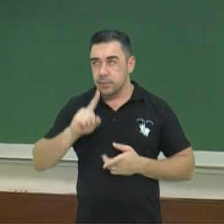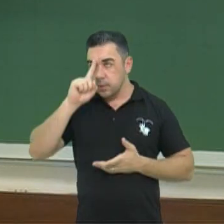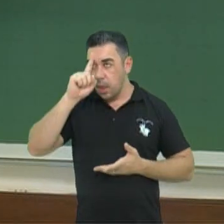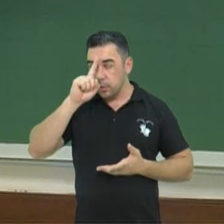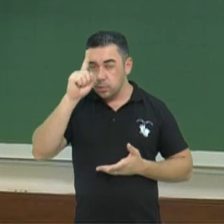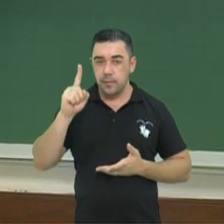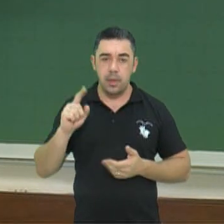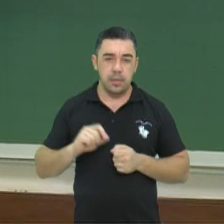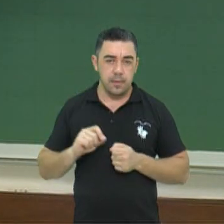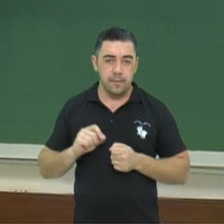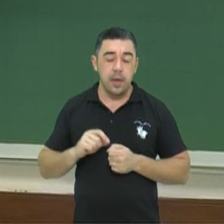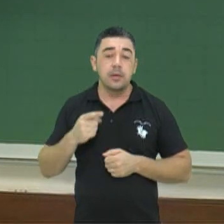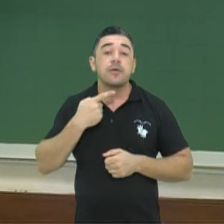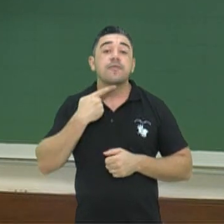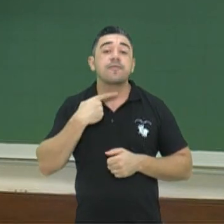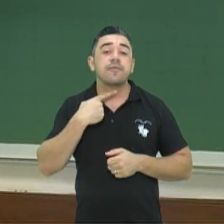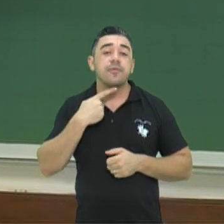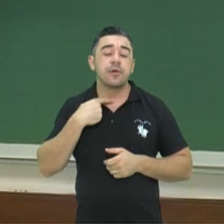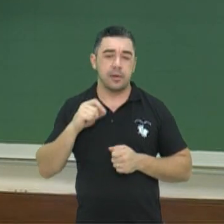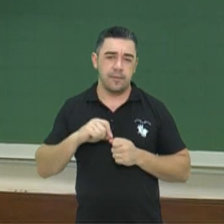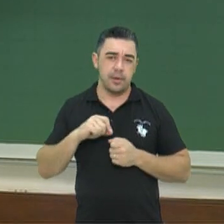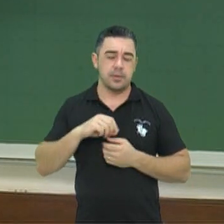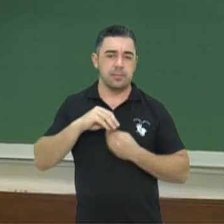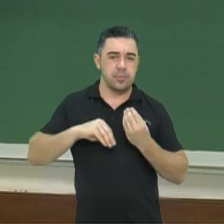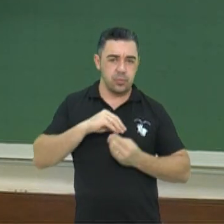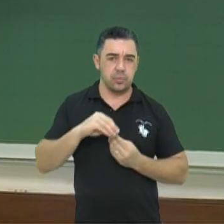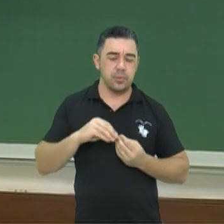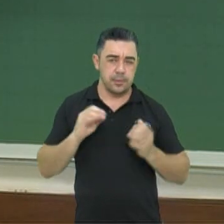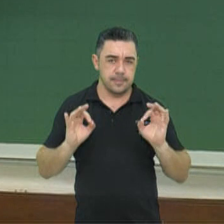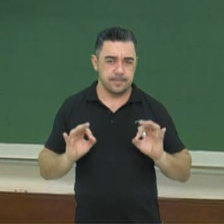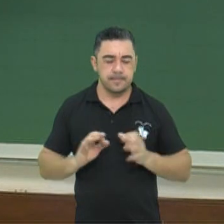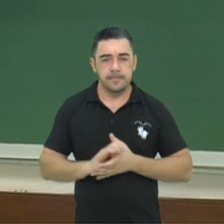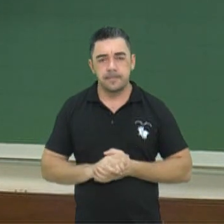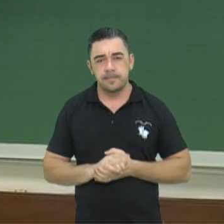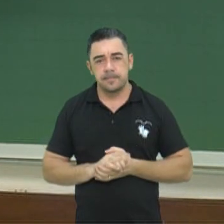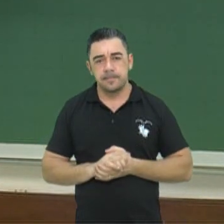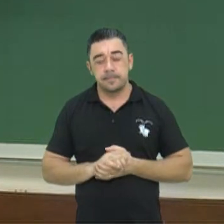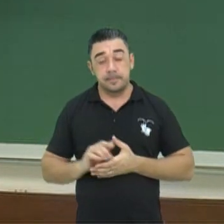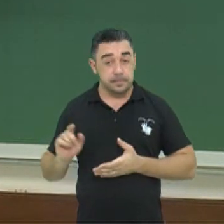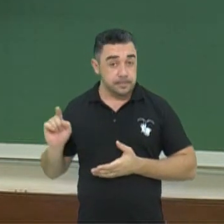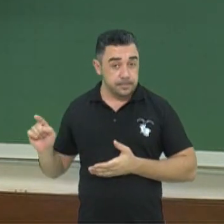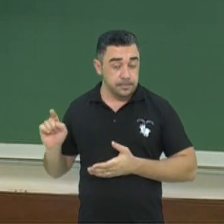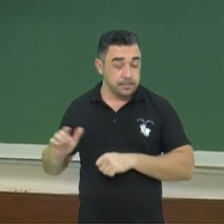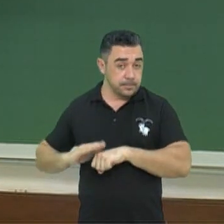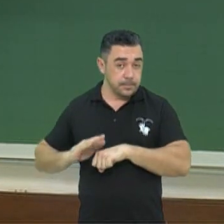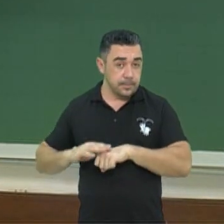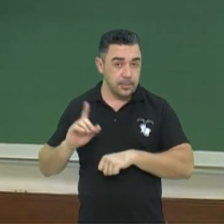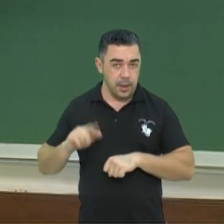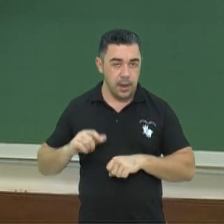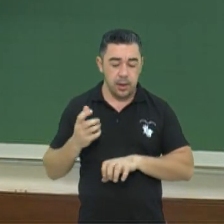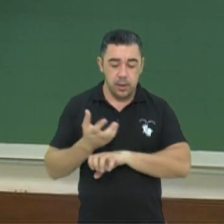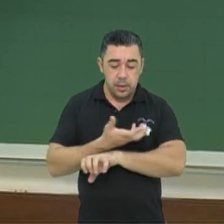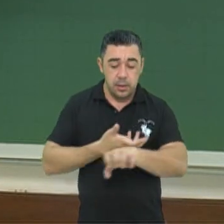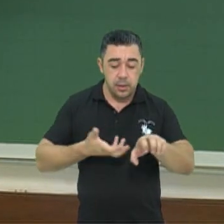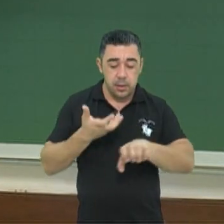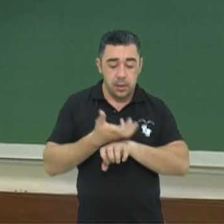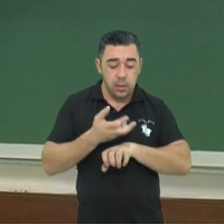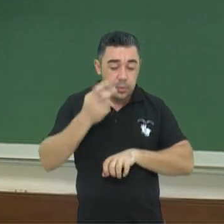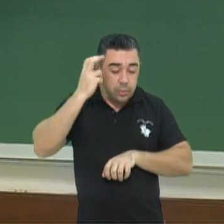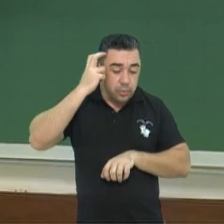criatividade, vai da tua vontade de querer fazer isso, né? Então isso que é a interculturalidade